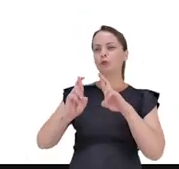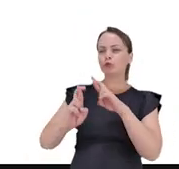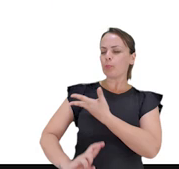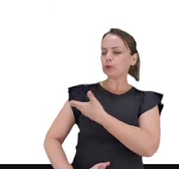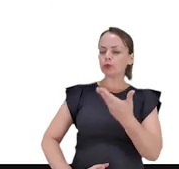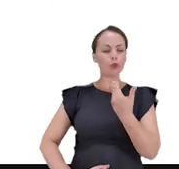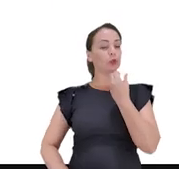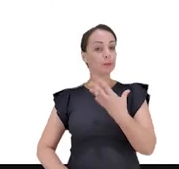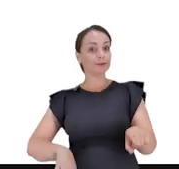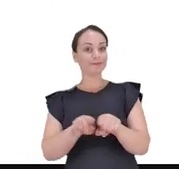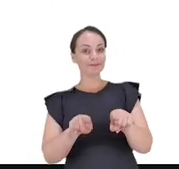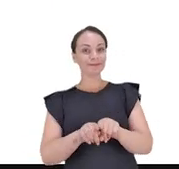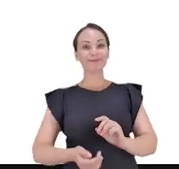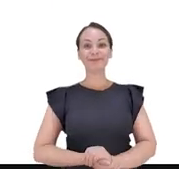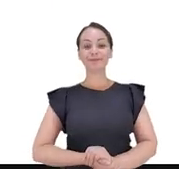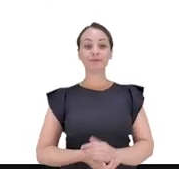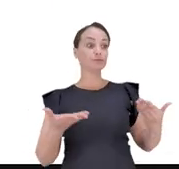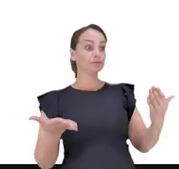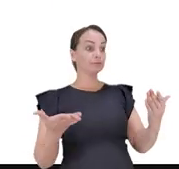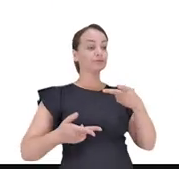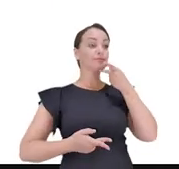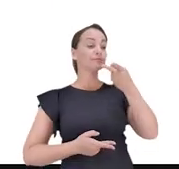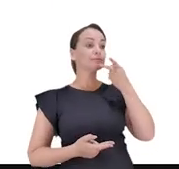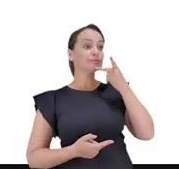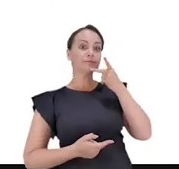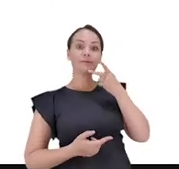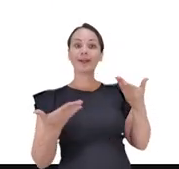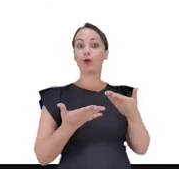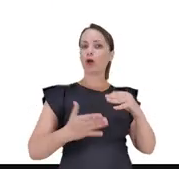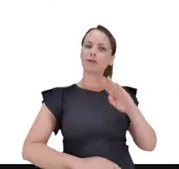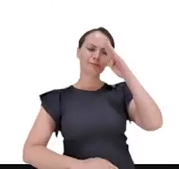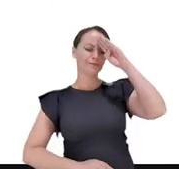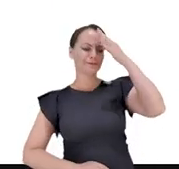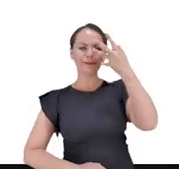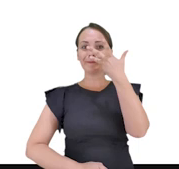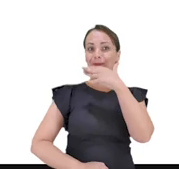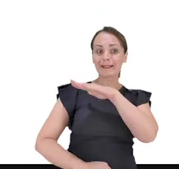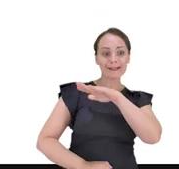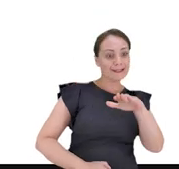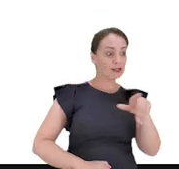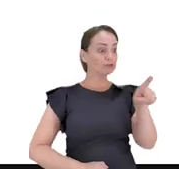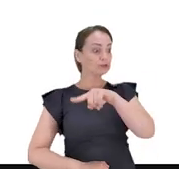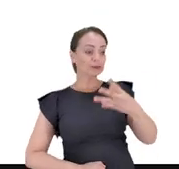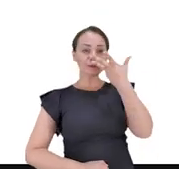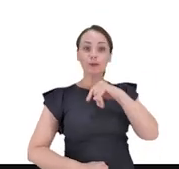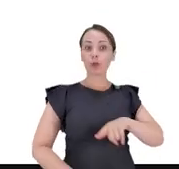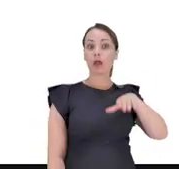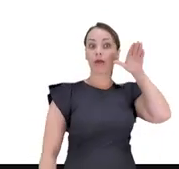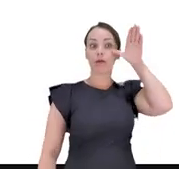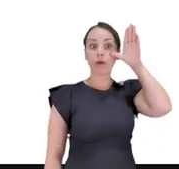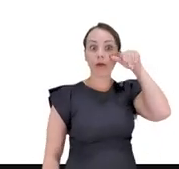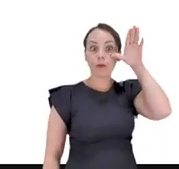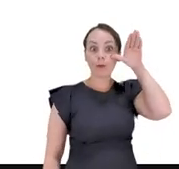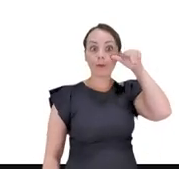bem também. Bom, a gente vai falar agora diretamente com a criançada, e a criançada é muito curiosa. E quando o nosso tema